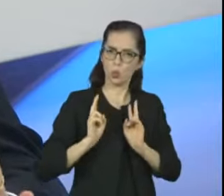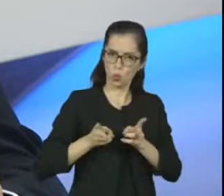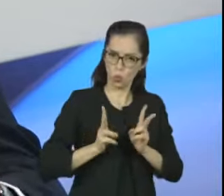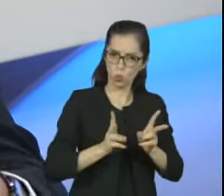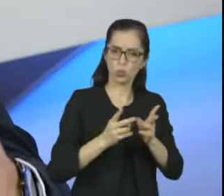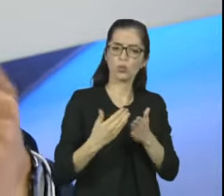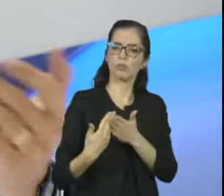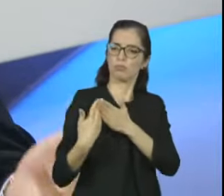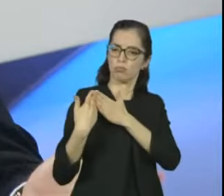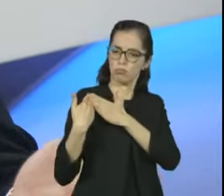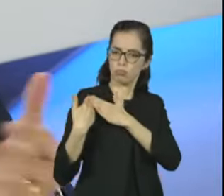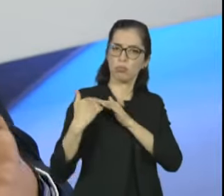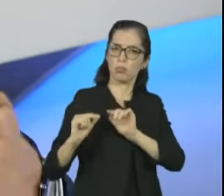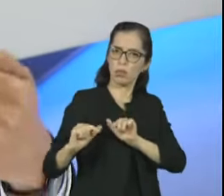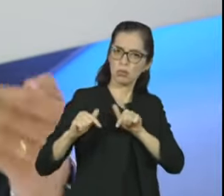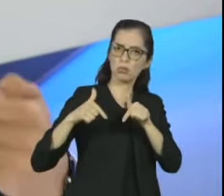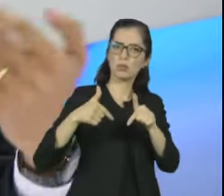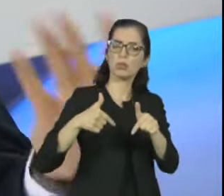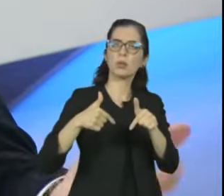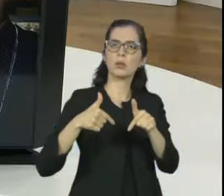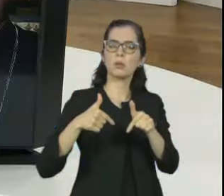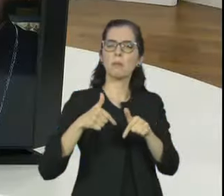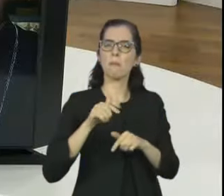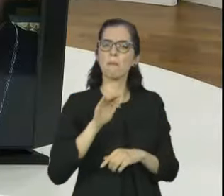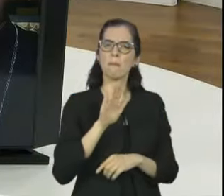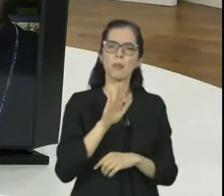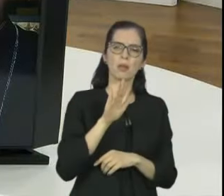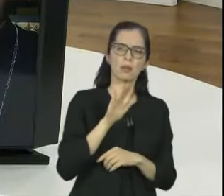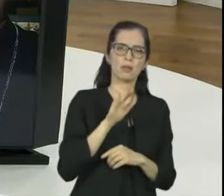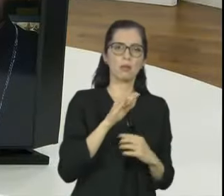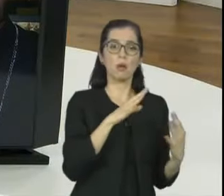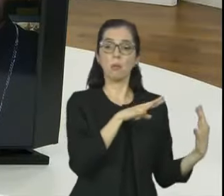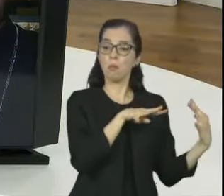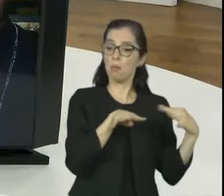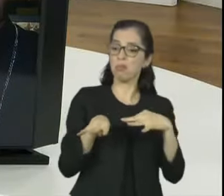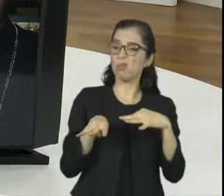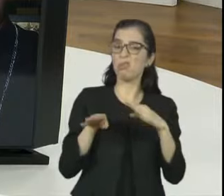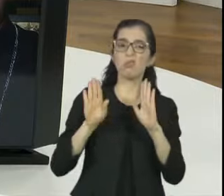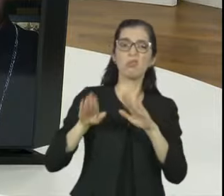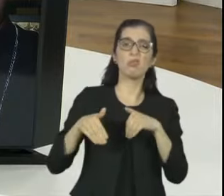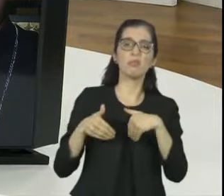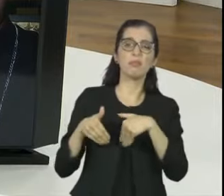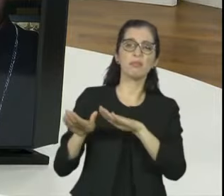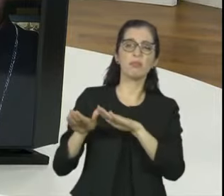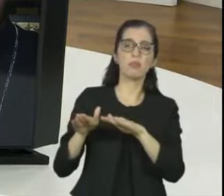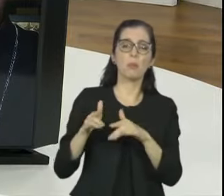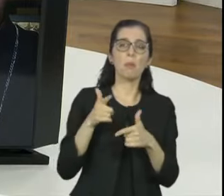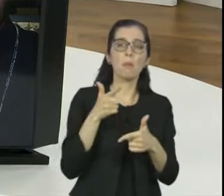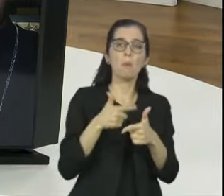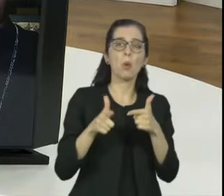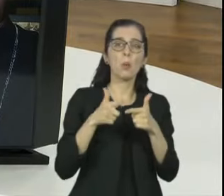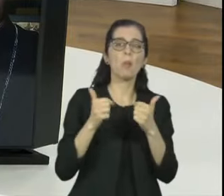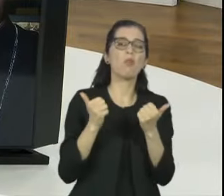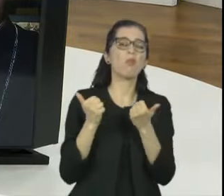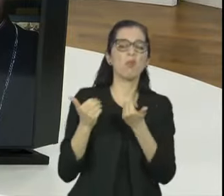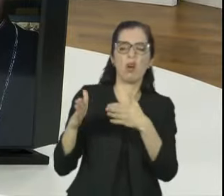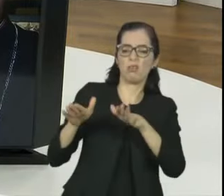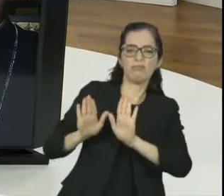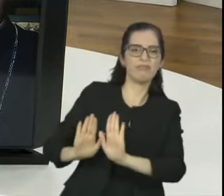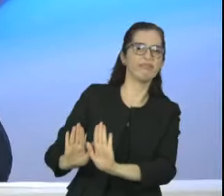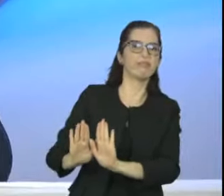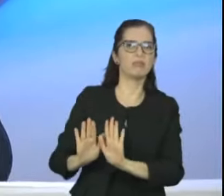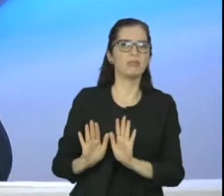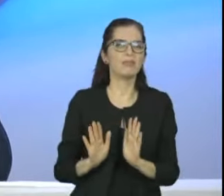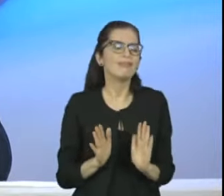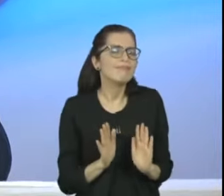seu papel continua falando se não estamos ouvindo é um problema de fora para dentro sinto falta de uma autocrítica do modelo assim